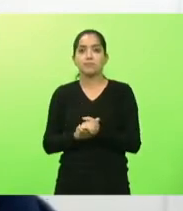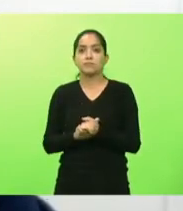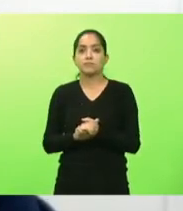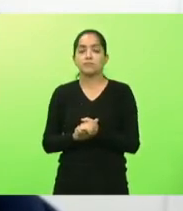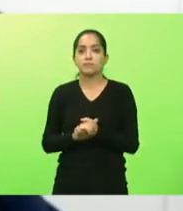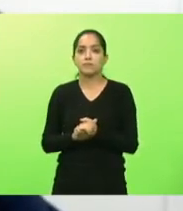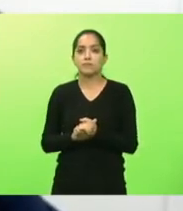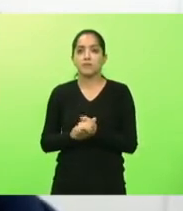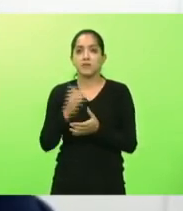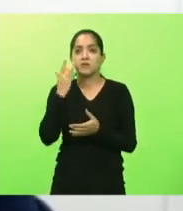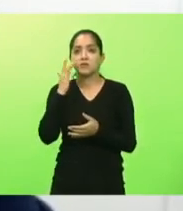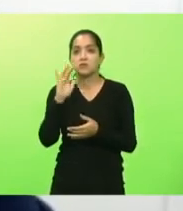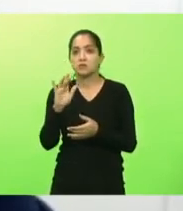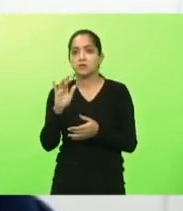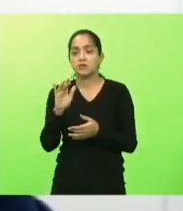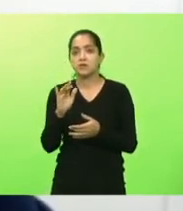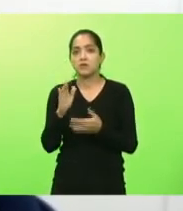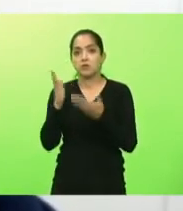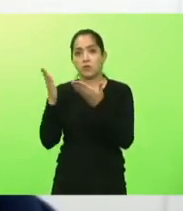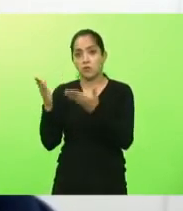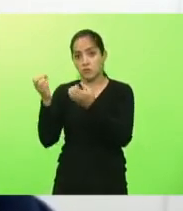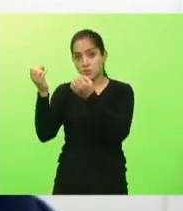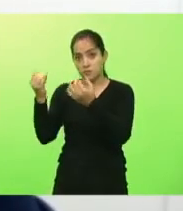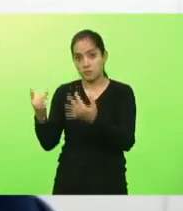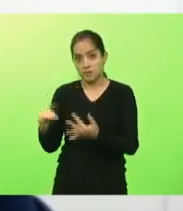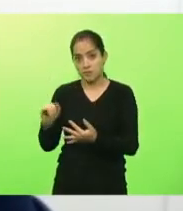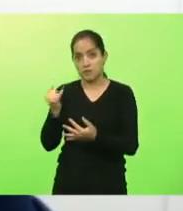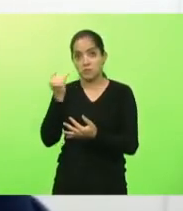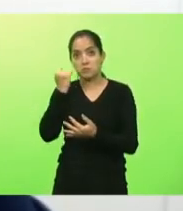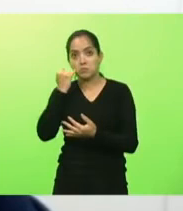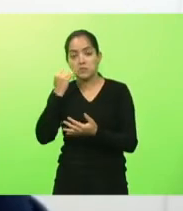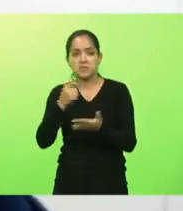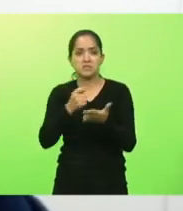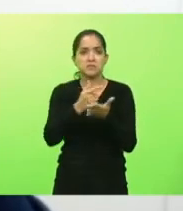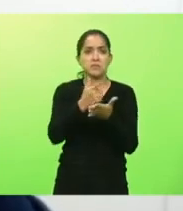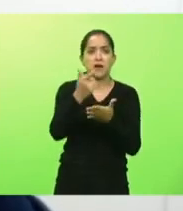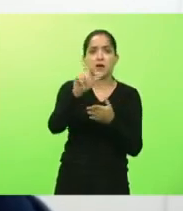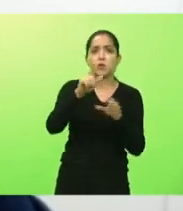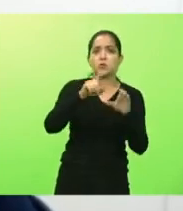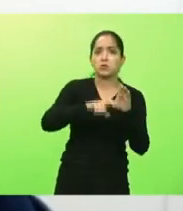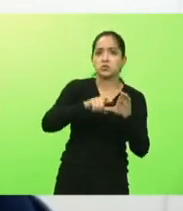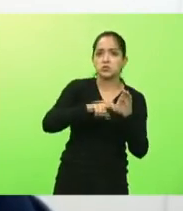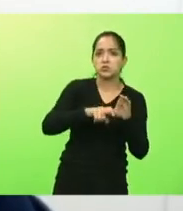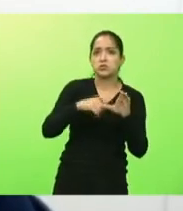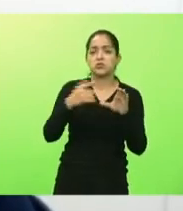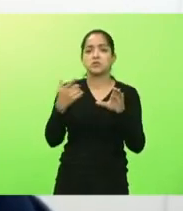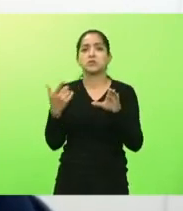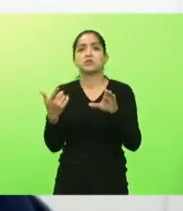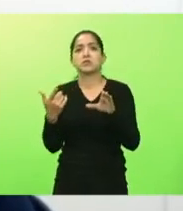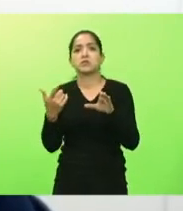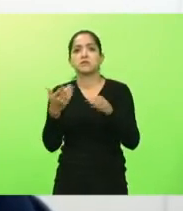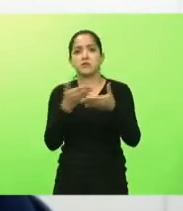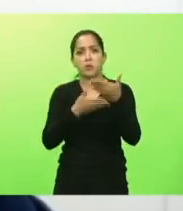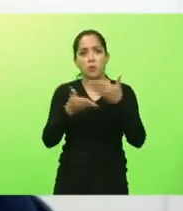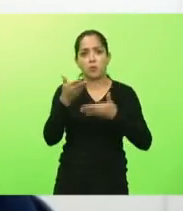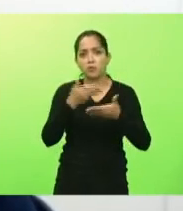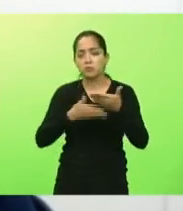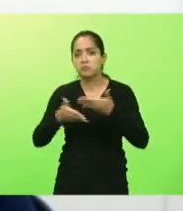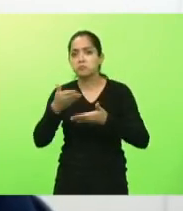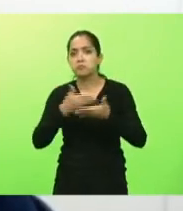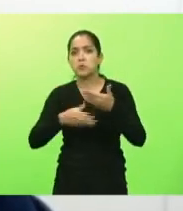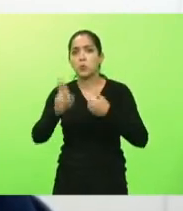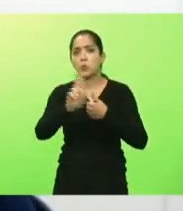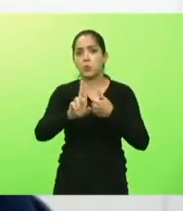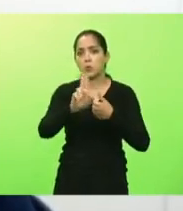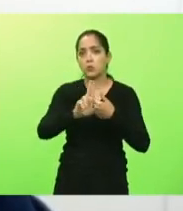sei, como disse o deputado Gessé, se paga outras dívidas, se faz capital de giro com esses recursos,